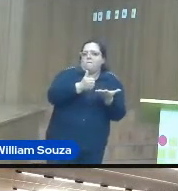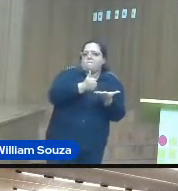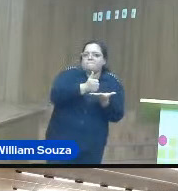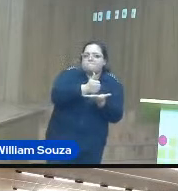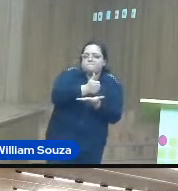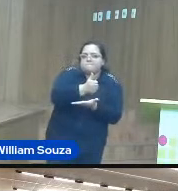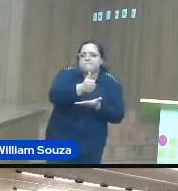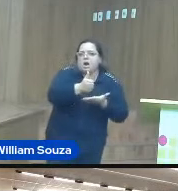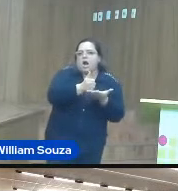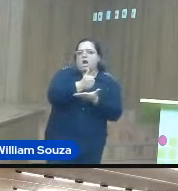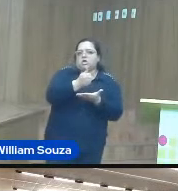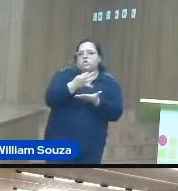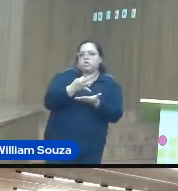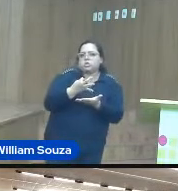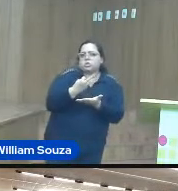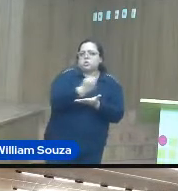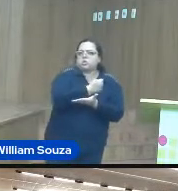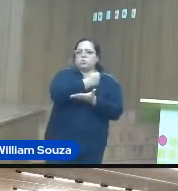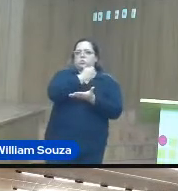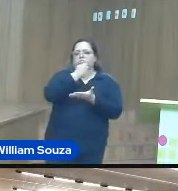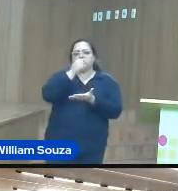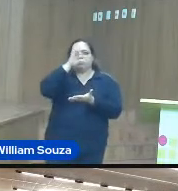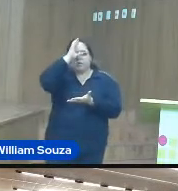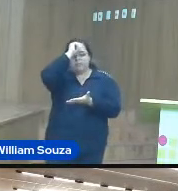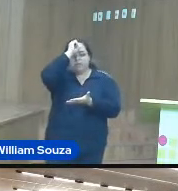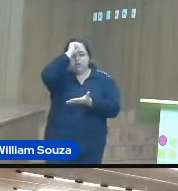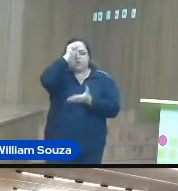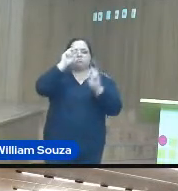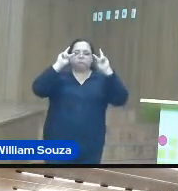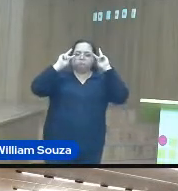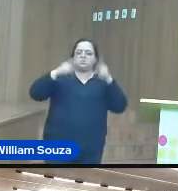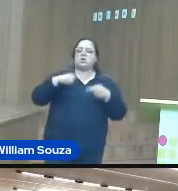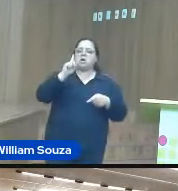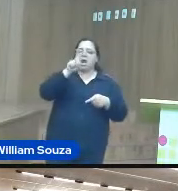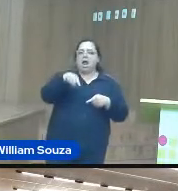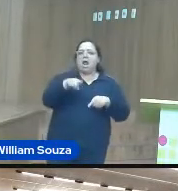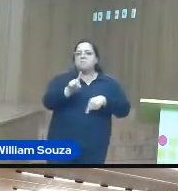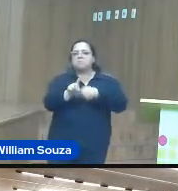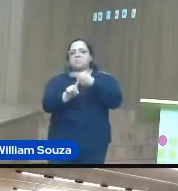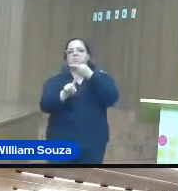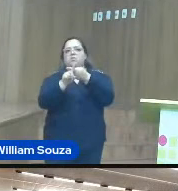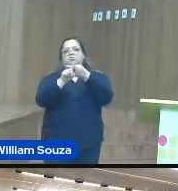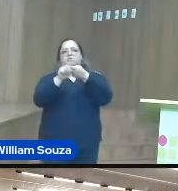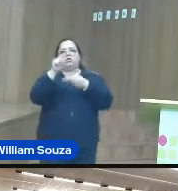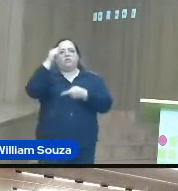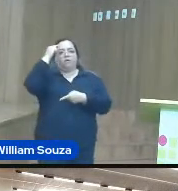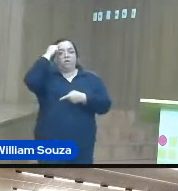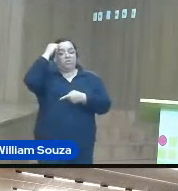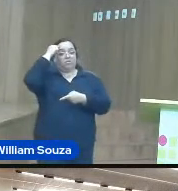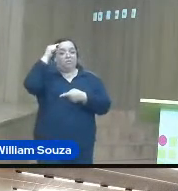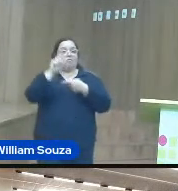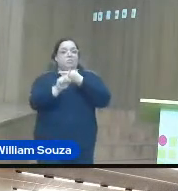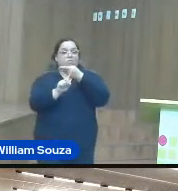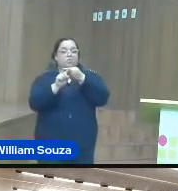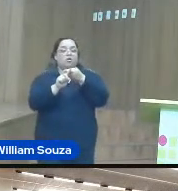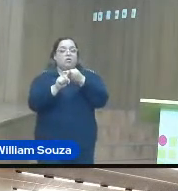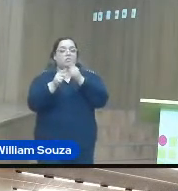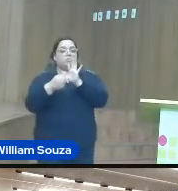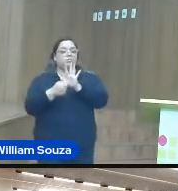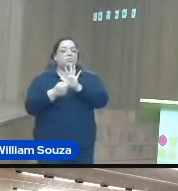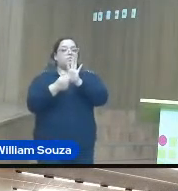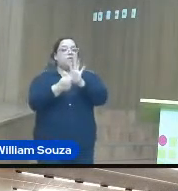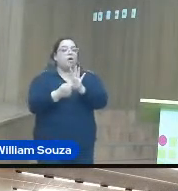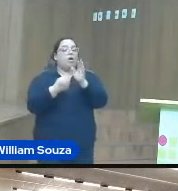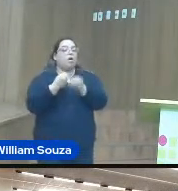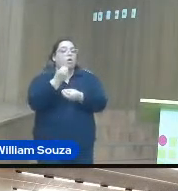é muito positivista. Né? E isso mostra o momento, né, como que a matemática